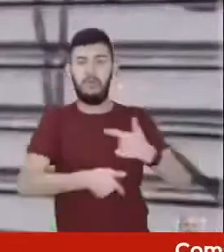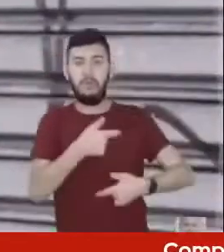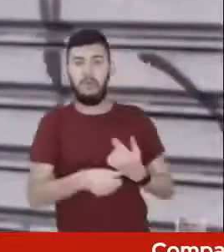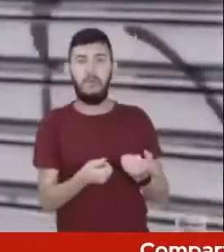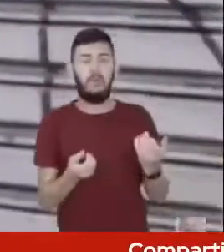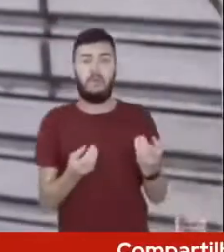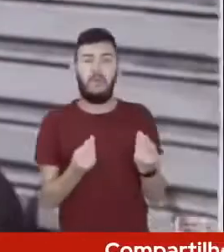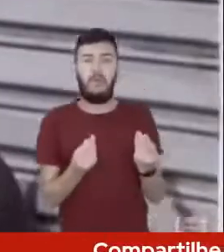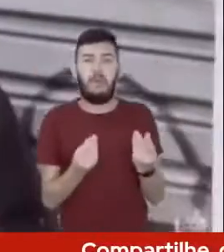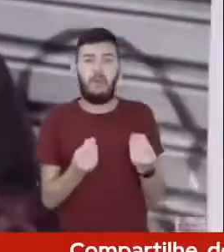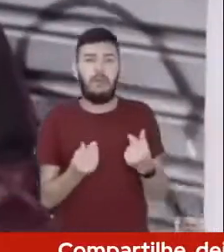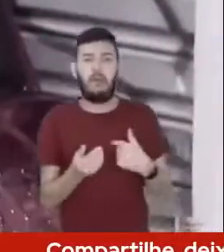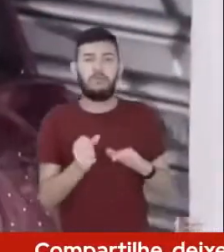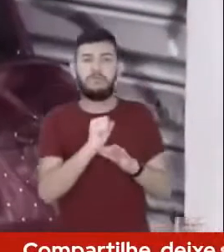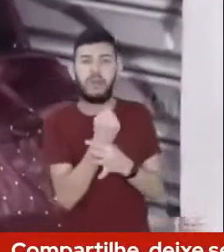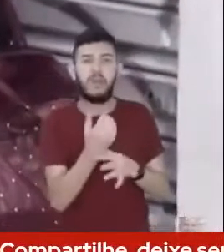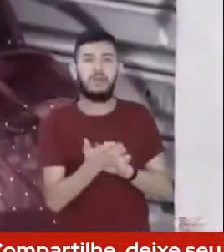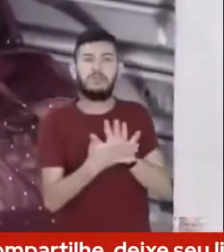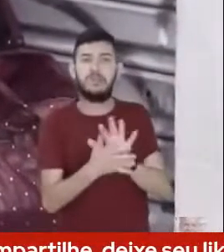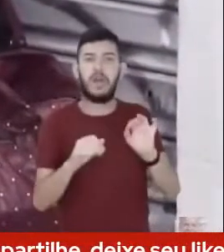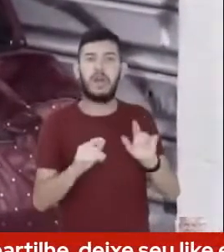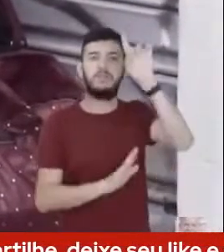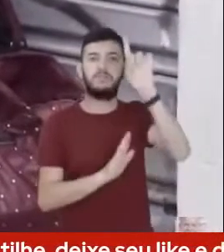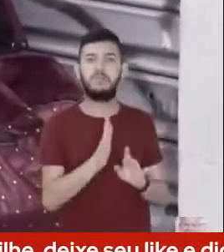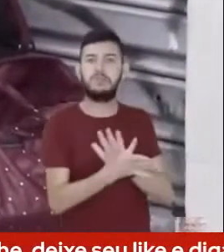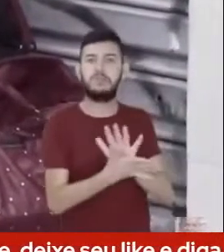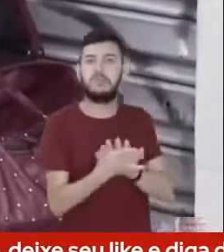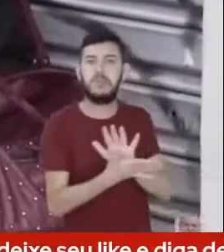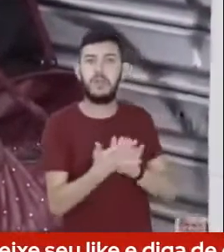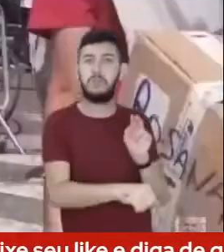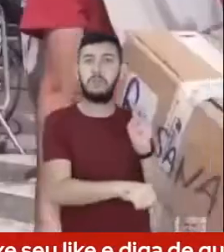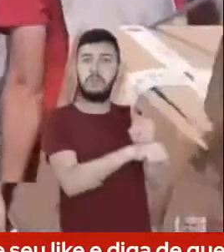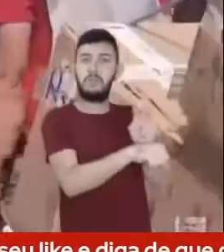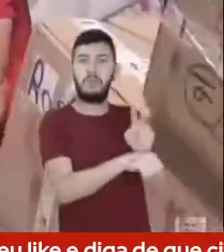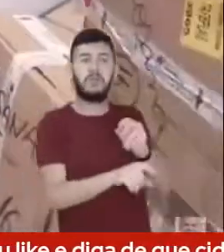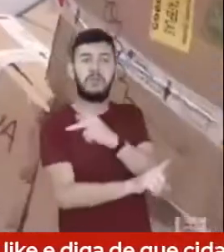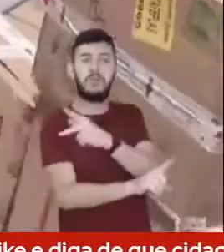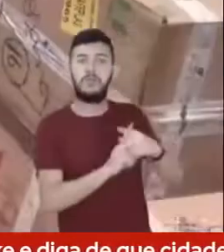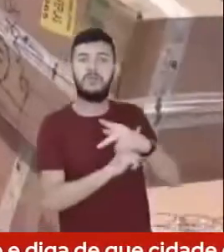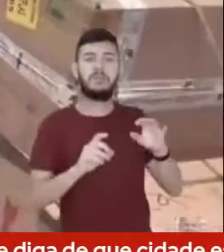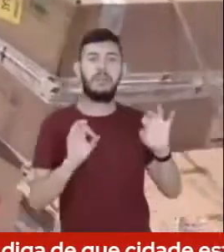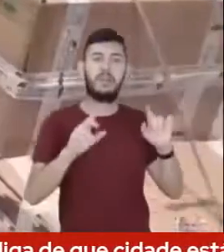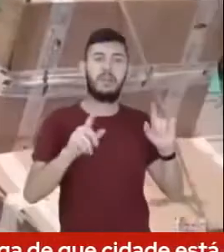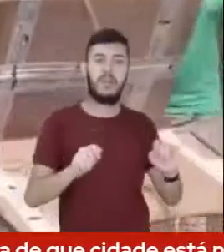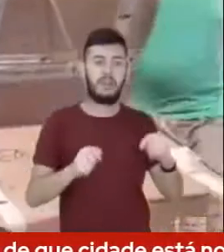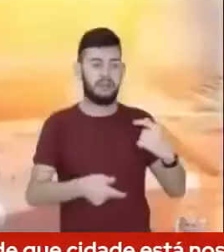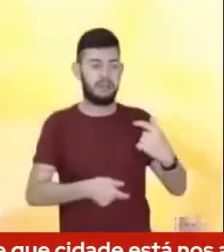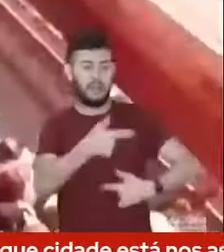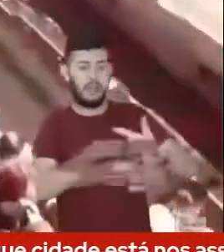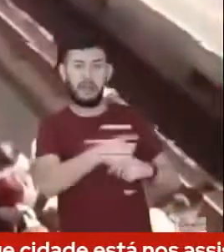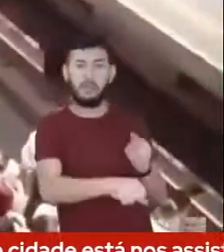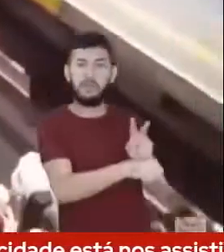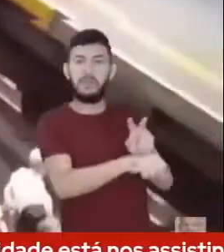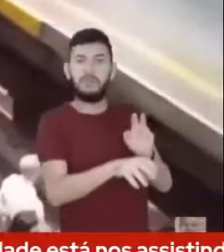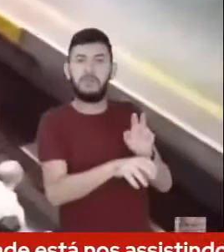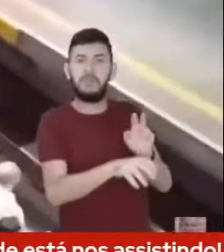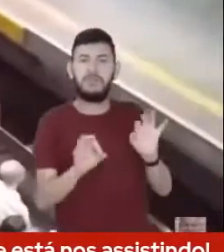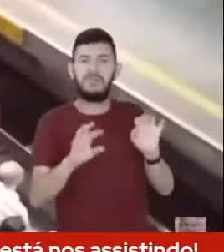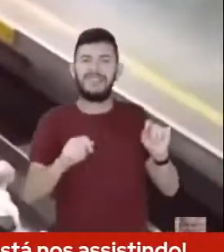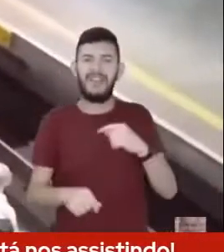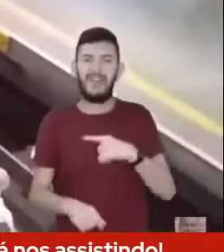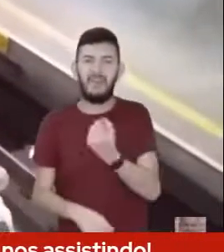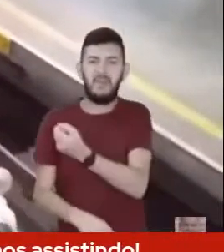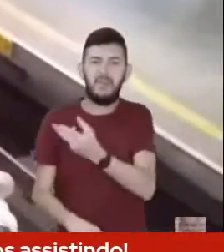sem direitos, sem proteção trabalhista e previdenciária. São milhões de homens e mulheres reunidos em uma